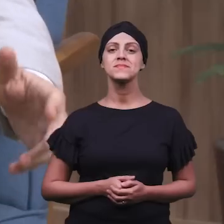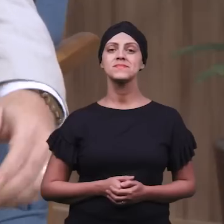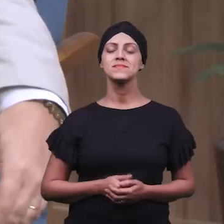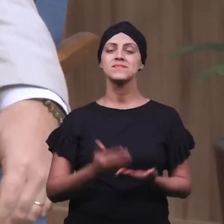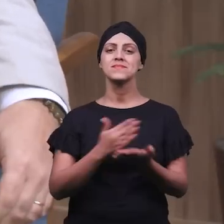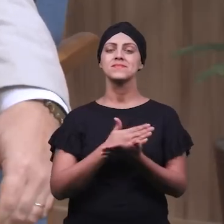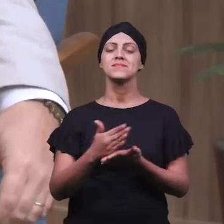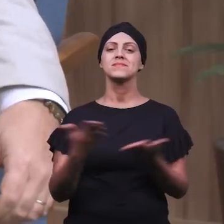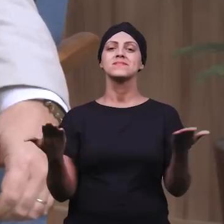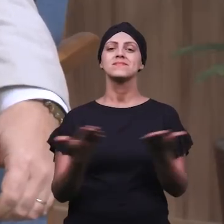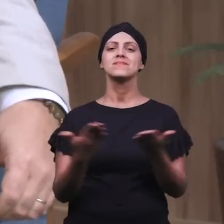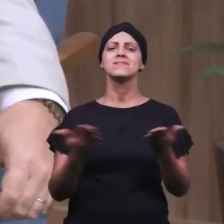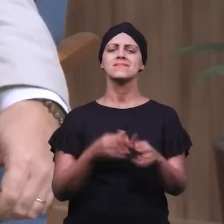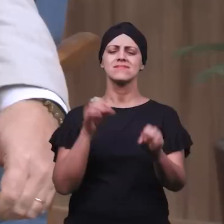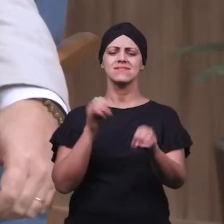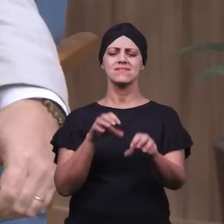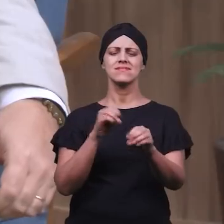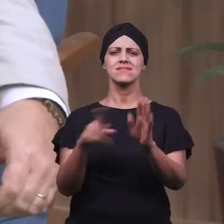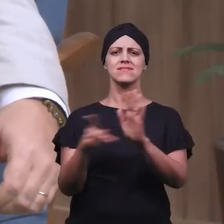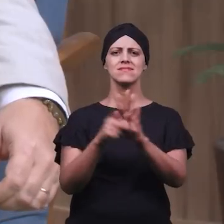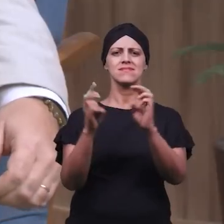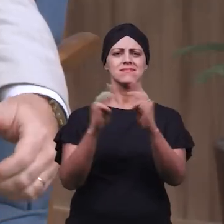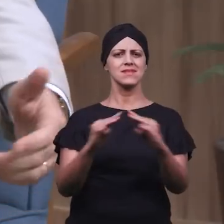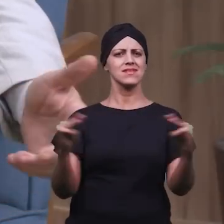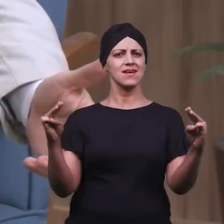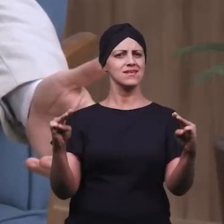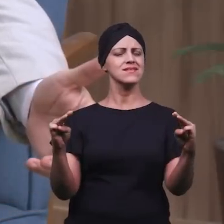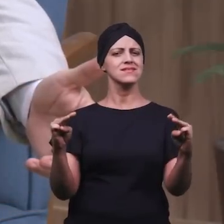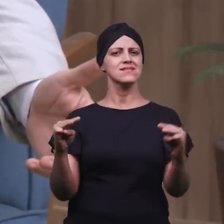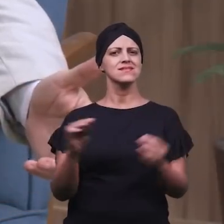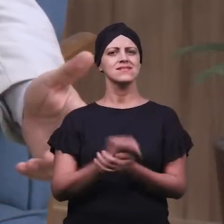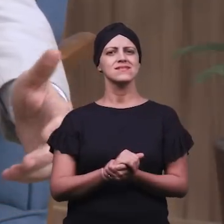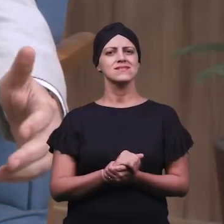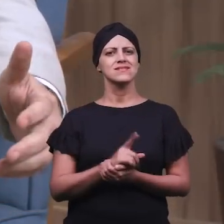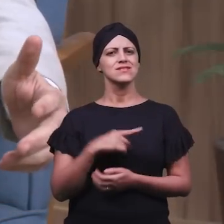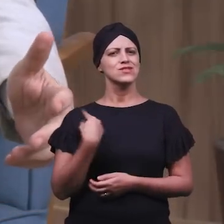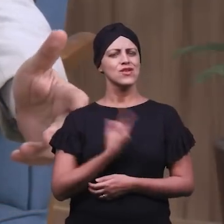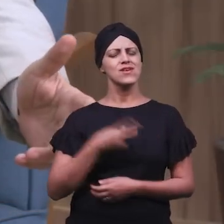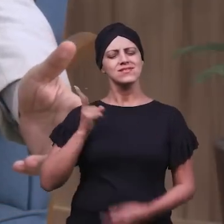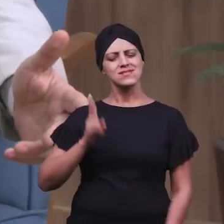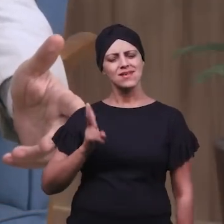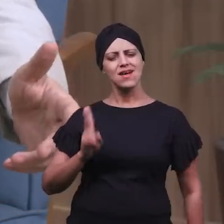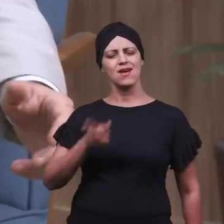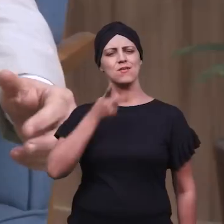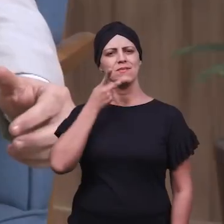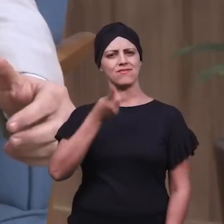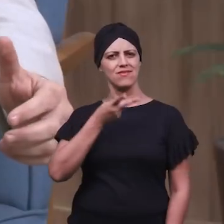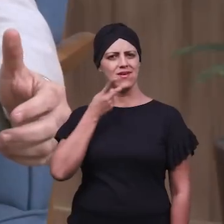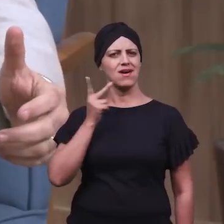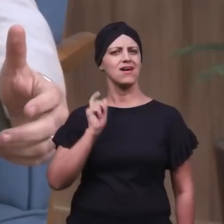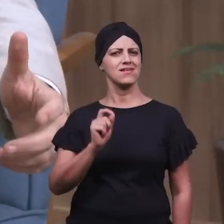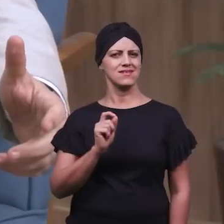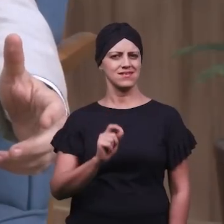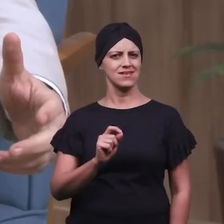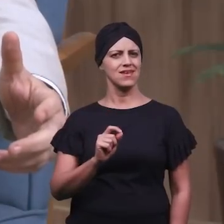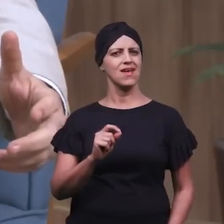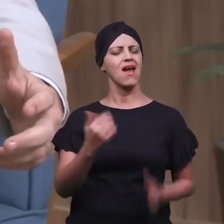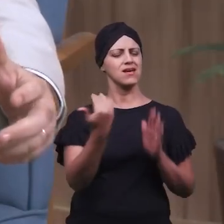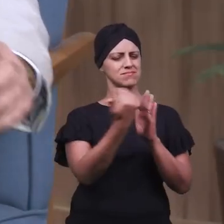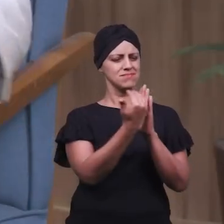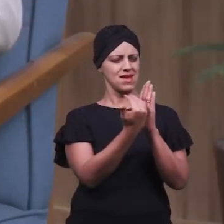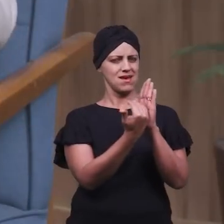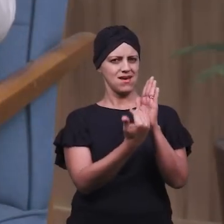E a gente começa agora o quadro Lições do Manaim. O quadro Lições do Manaim, a gente não cansa de repetir. É esse